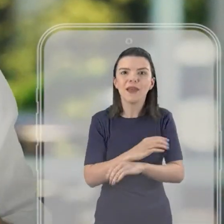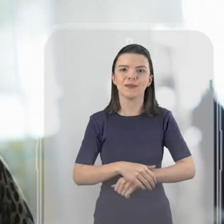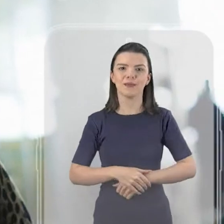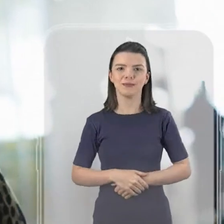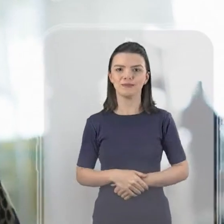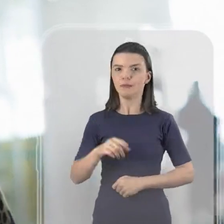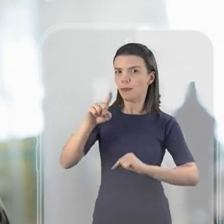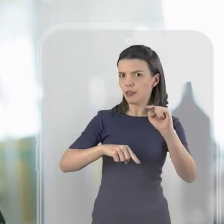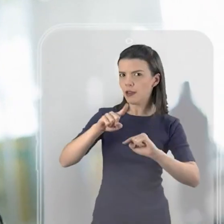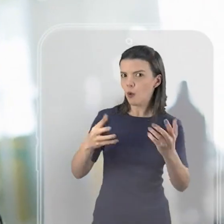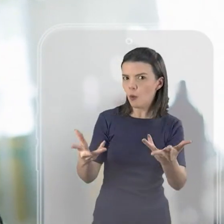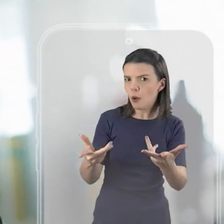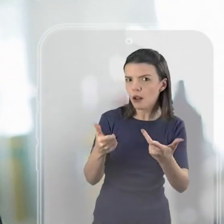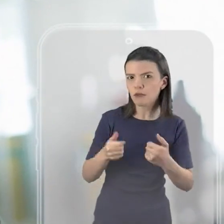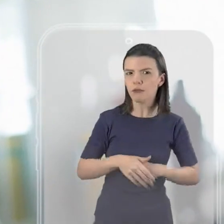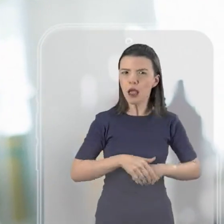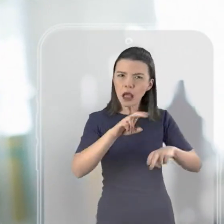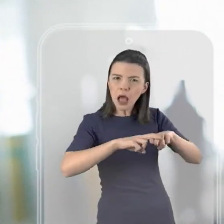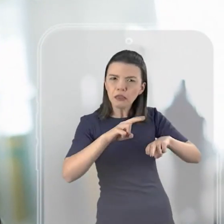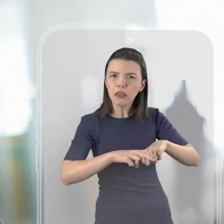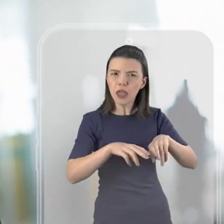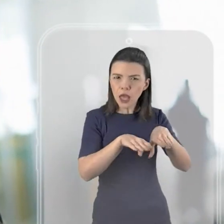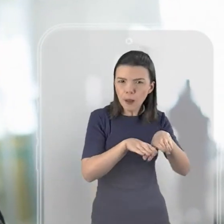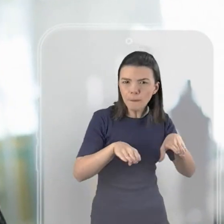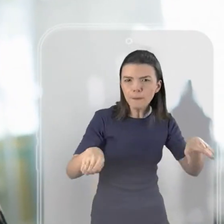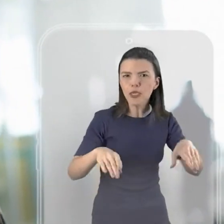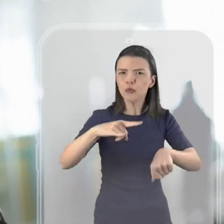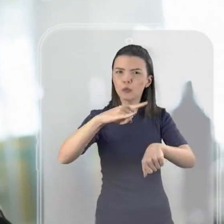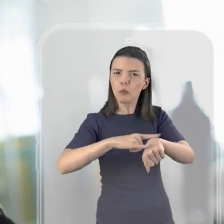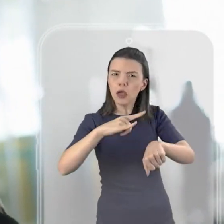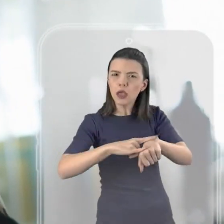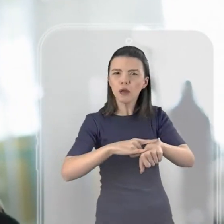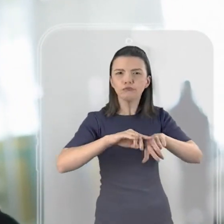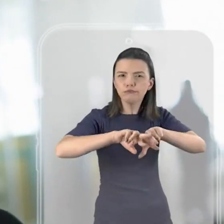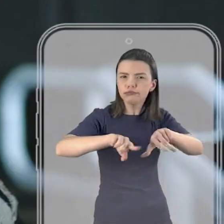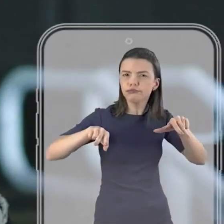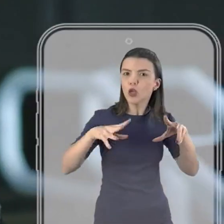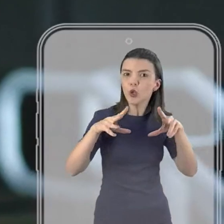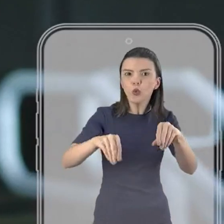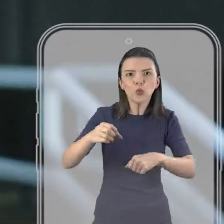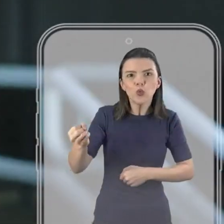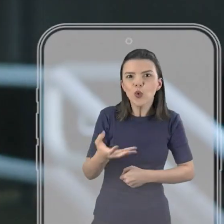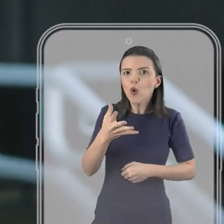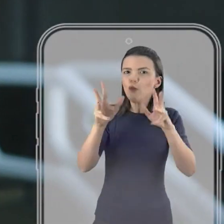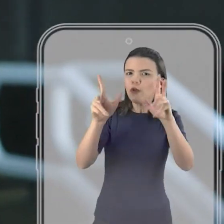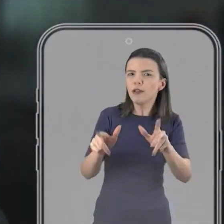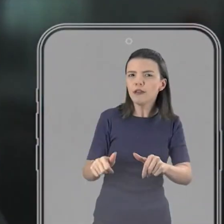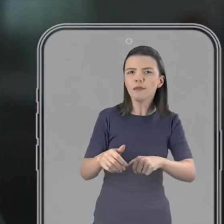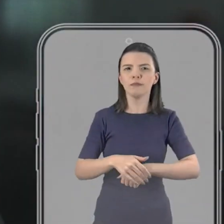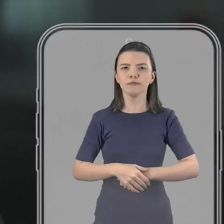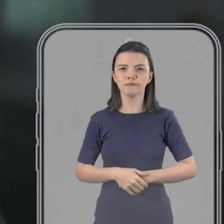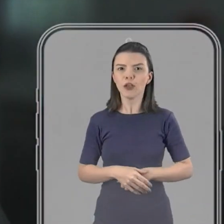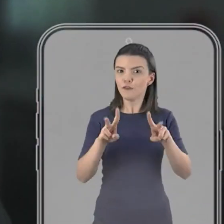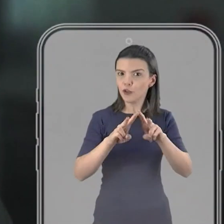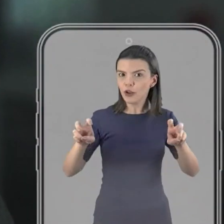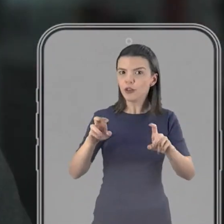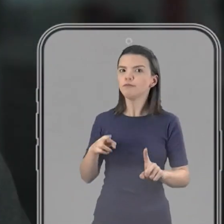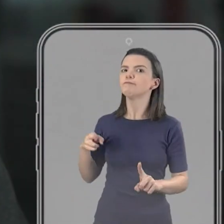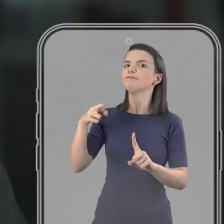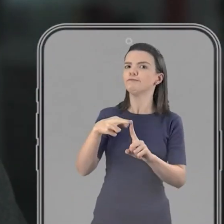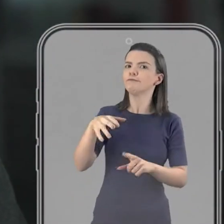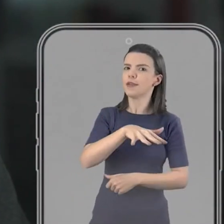completo. Tudo de boa qualidade, as cadeiras, o piso, os banheiros, o bebedouro, o movinho, o limpinho. Florianópolis